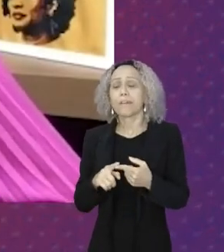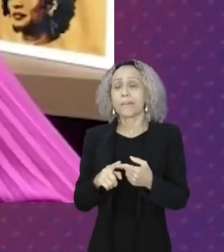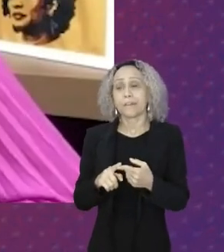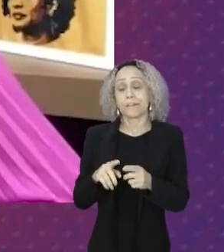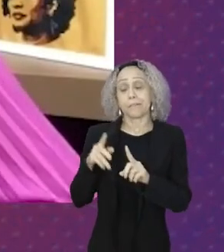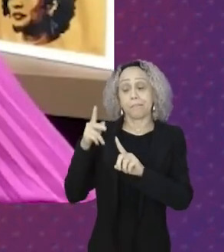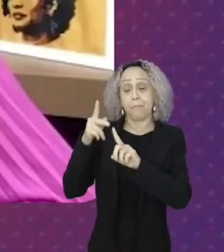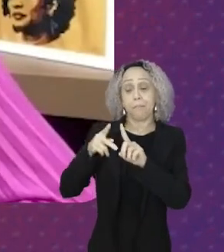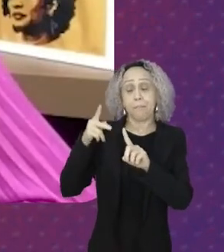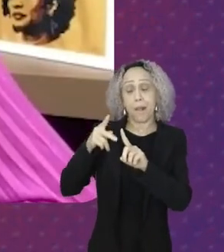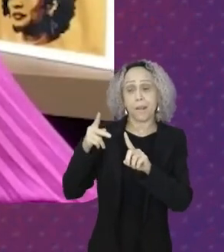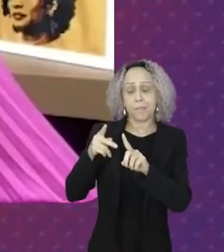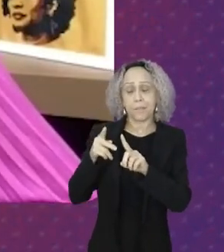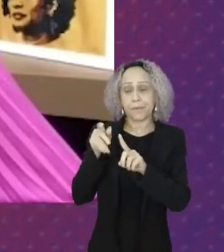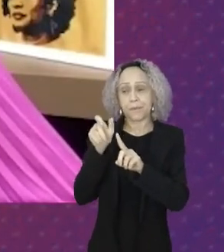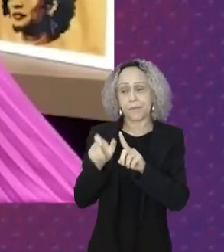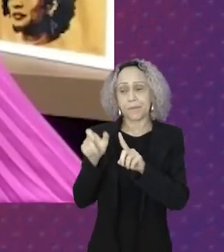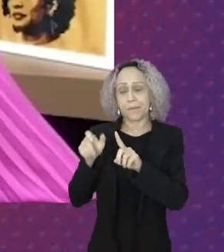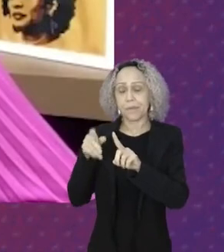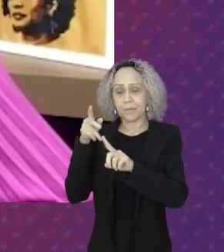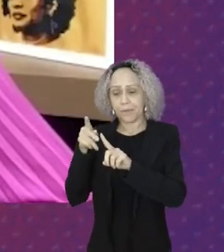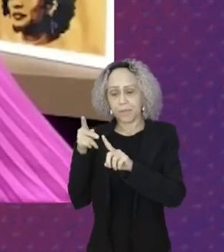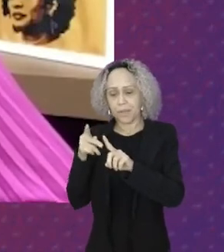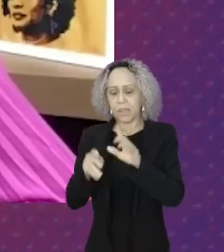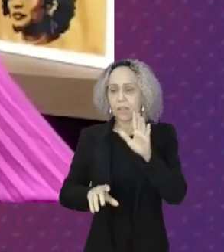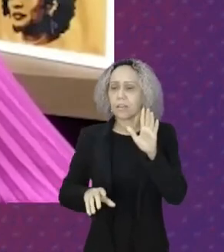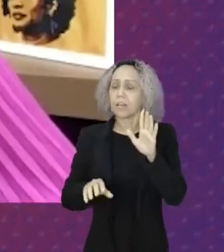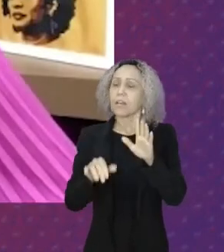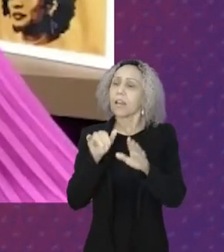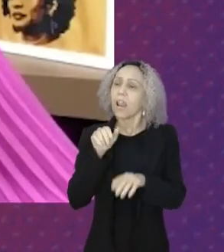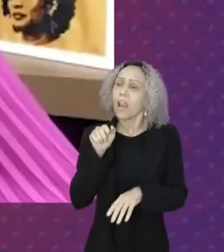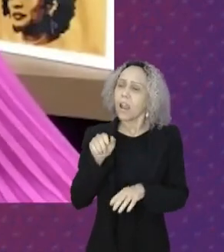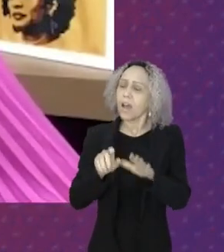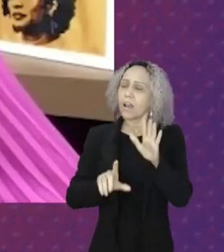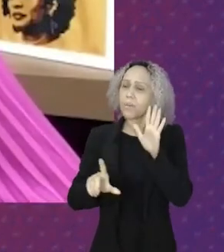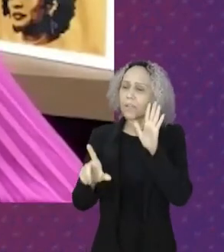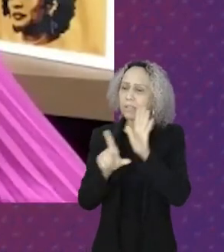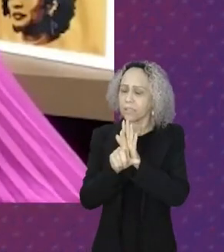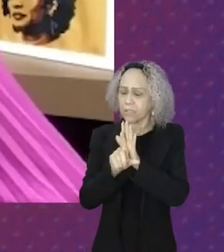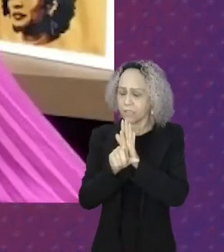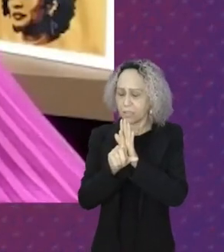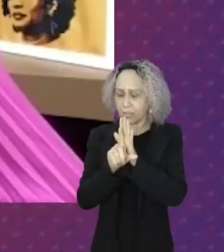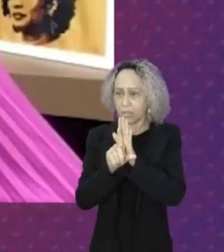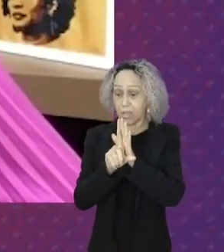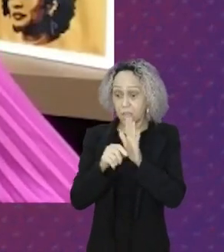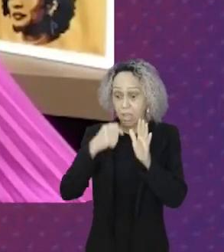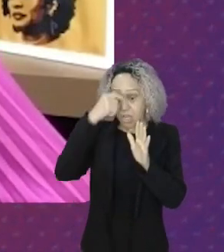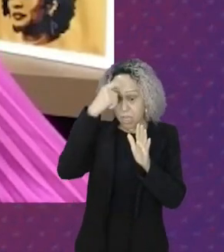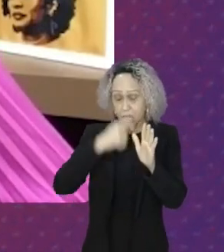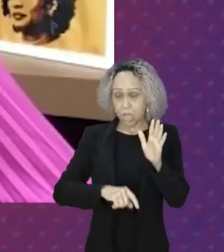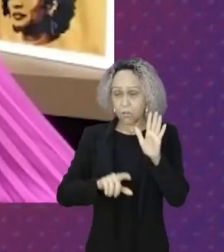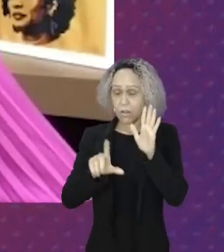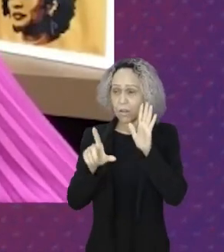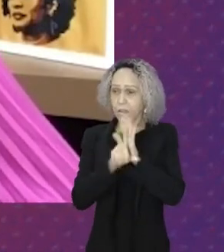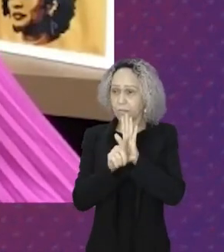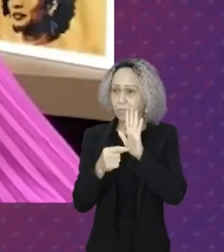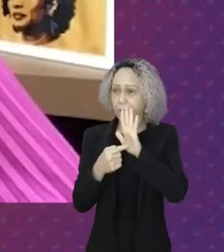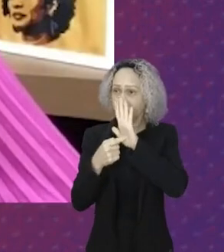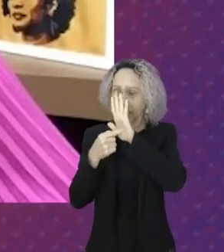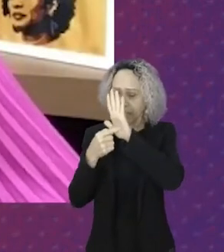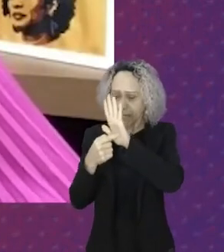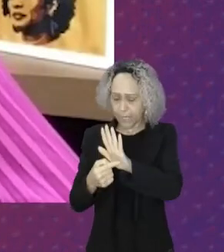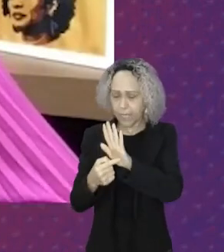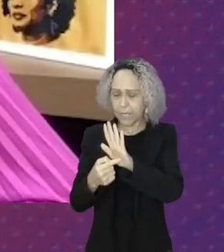que apresenta a lei municipal lá na Câmara Municipal de Natal e agora a lei estadual aqui na Assembleia Legislativa. Nós